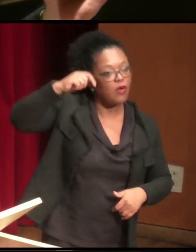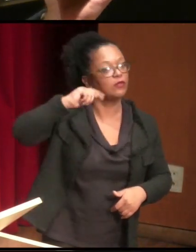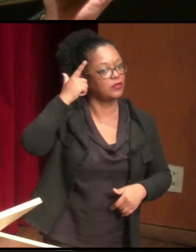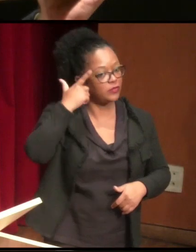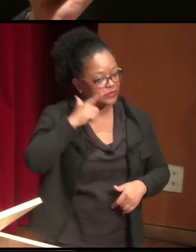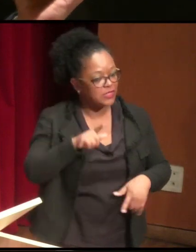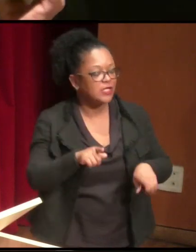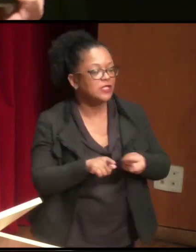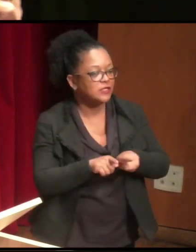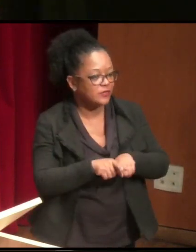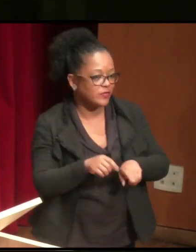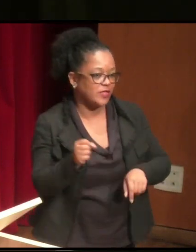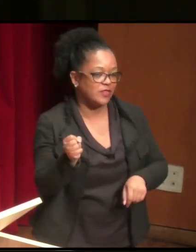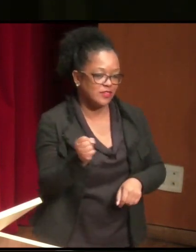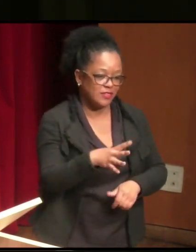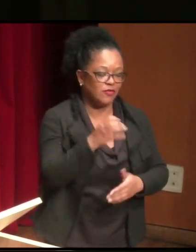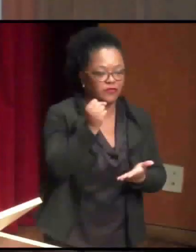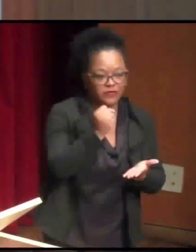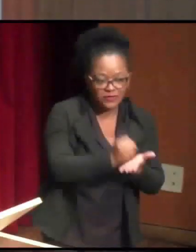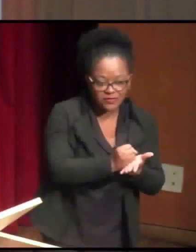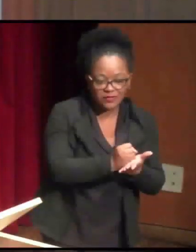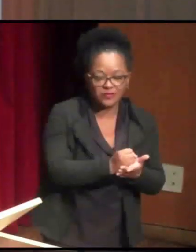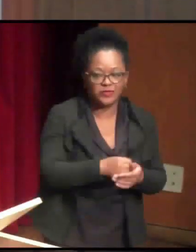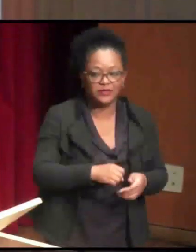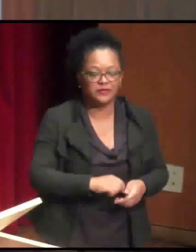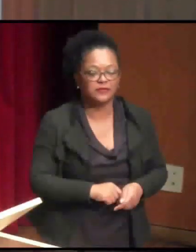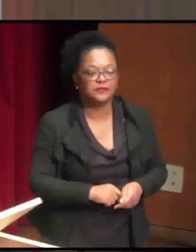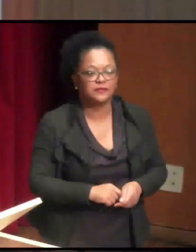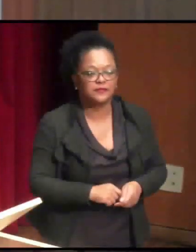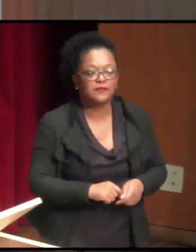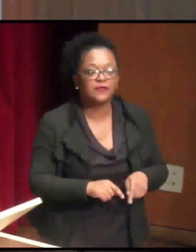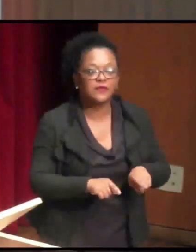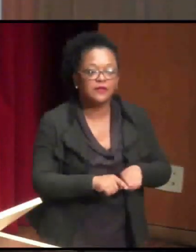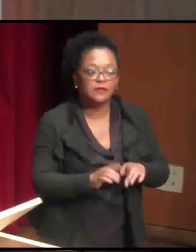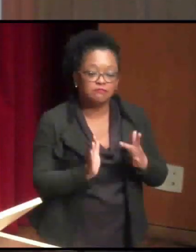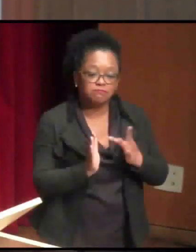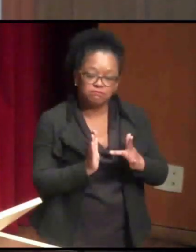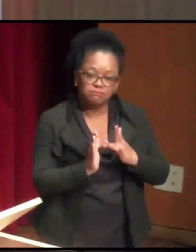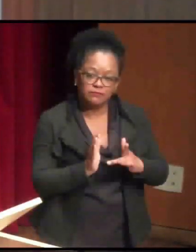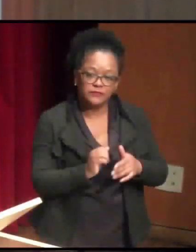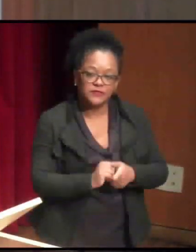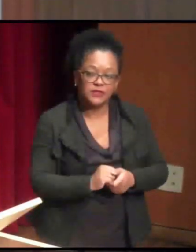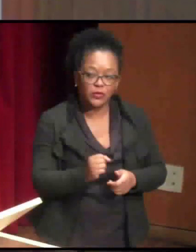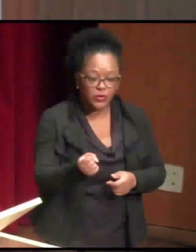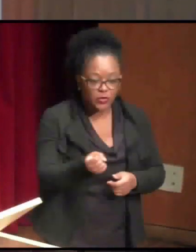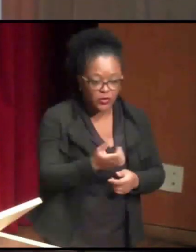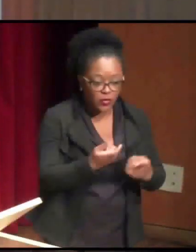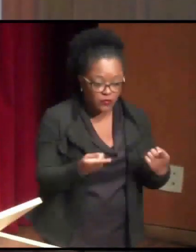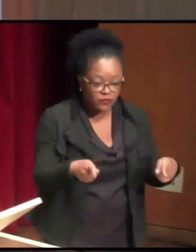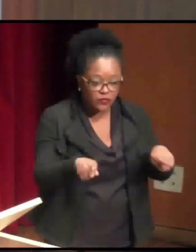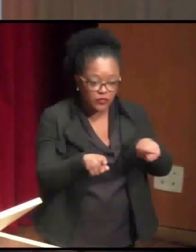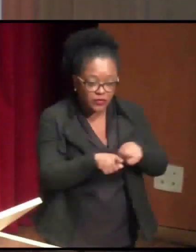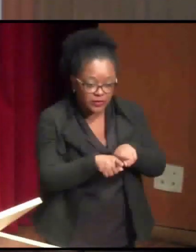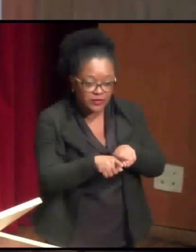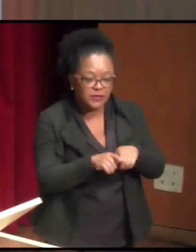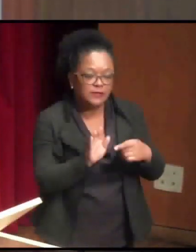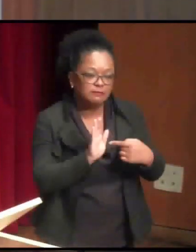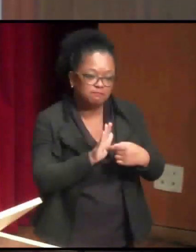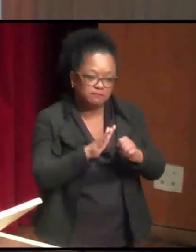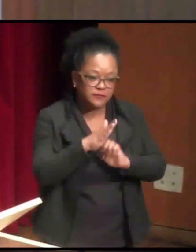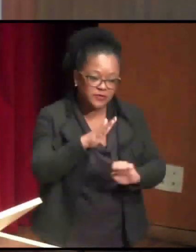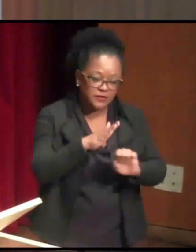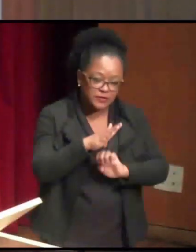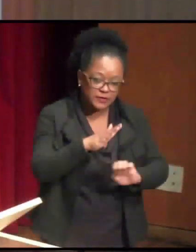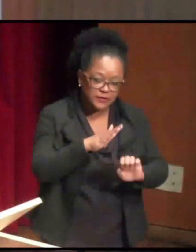o menor também, todos Novo Testamento. E o mais atual é uma parceria com a Fé Vem Pelo Ouvir, são